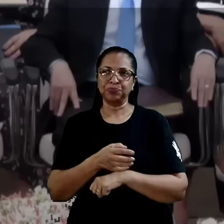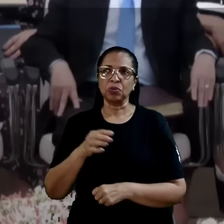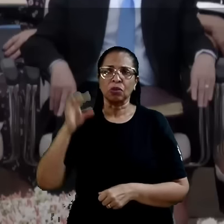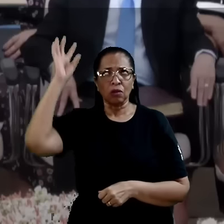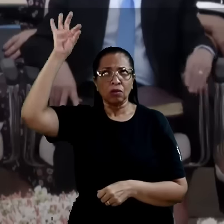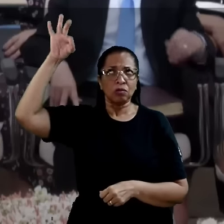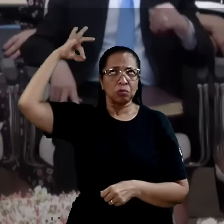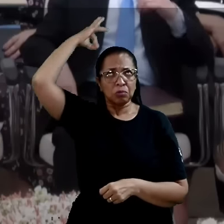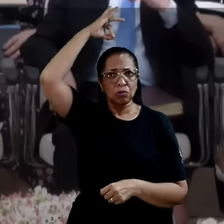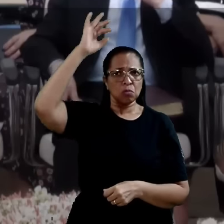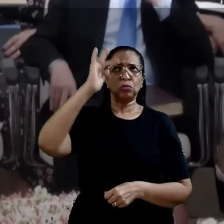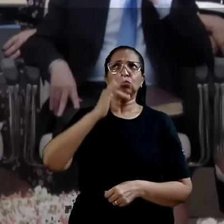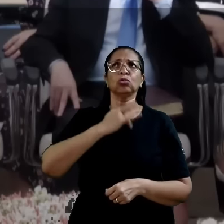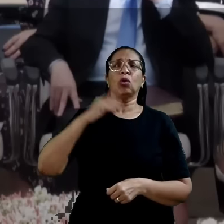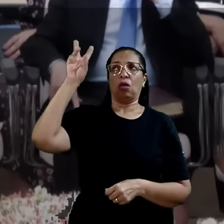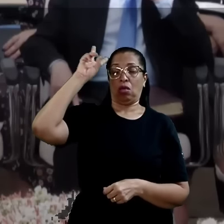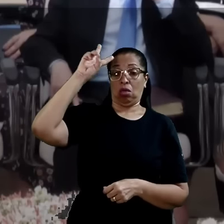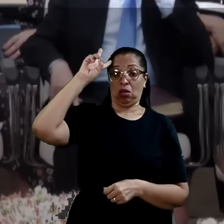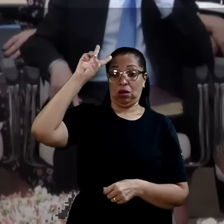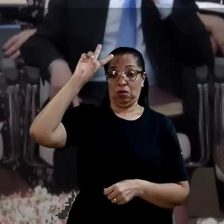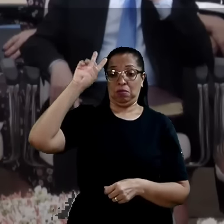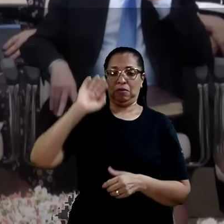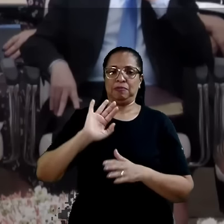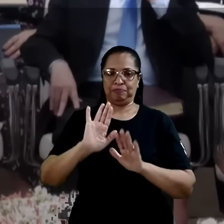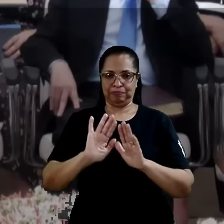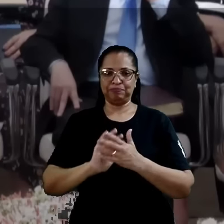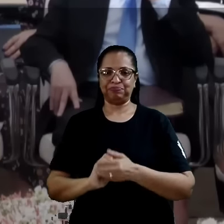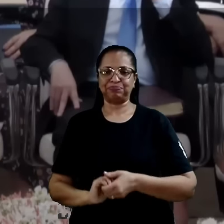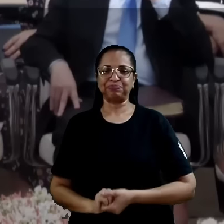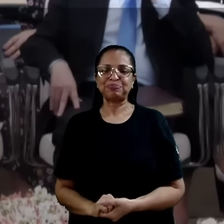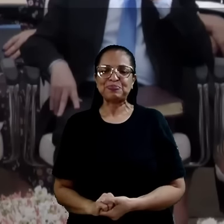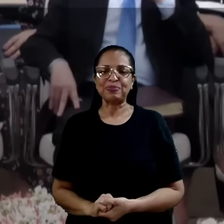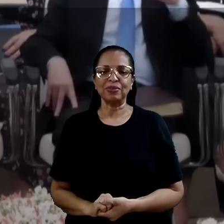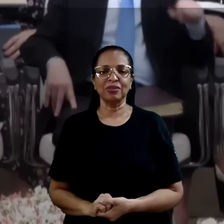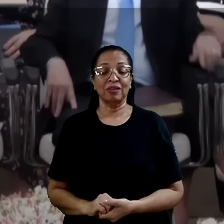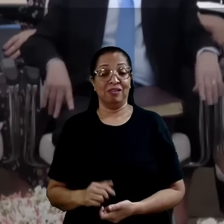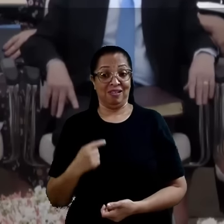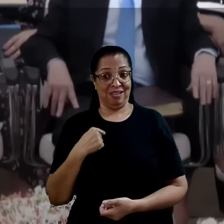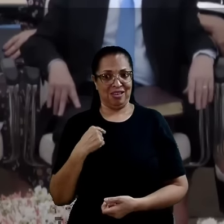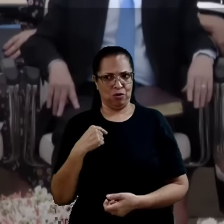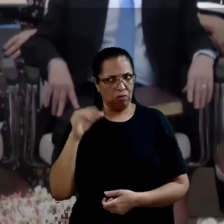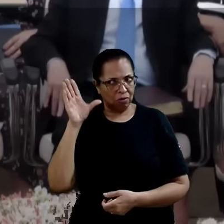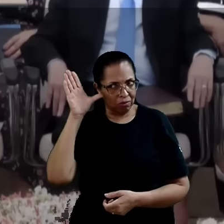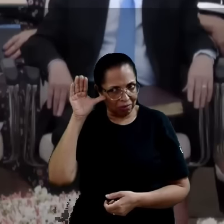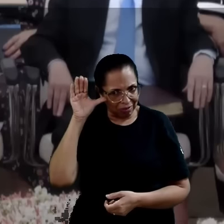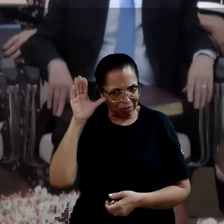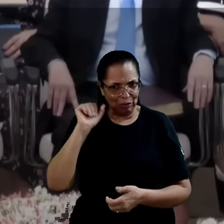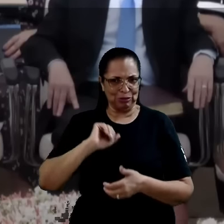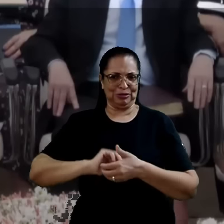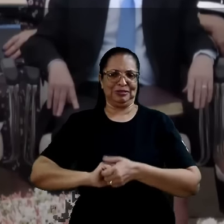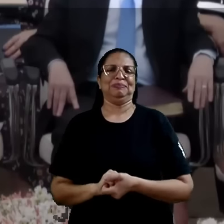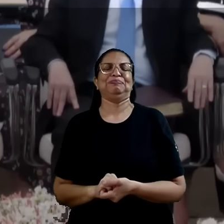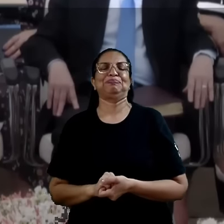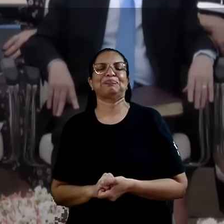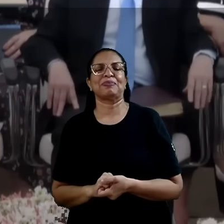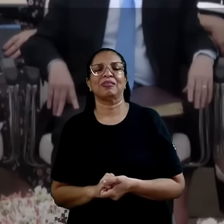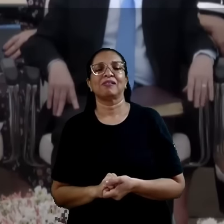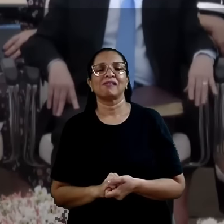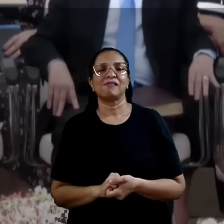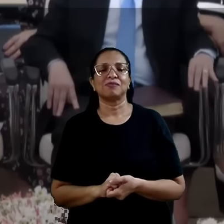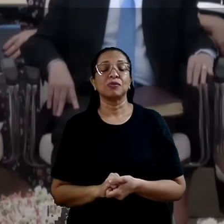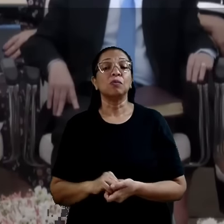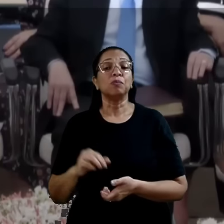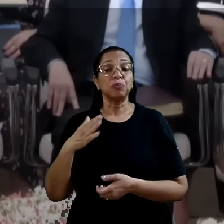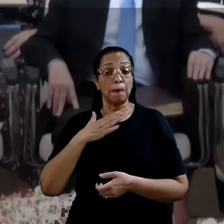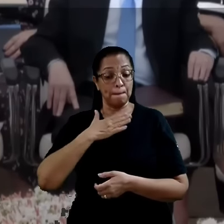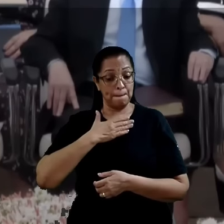ptas reuniões louv a Deus pela XTI que Aprendi muita coisa e certa vez o meu avô que era pastor presidente foi